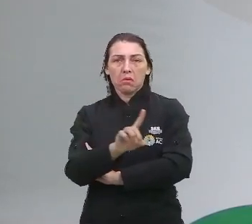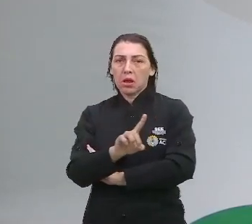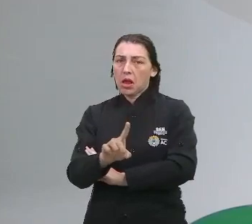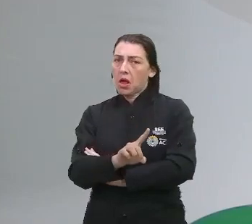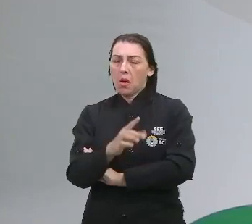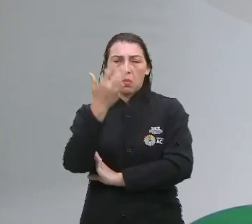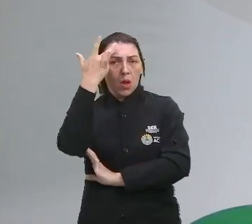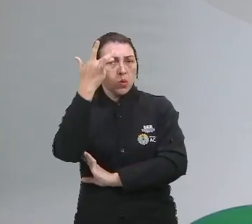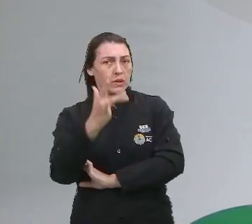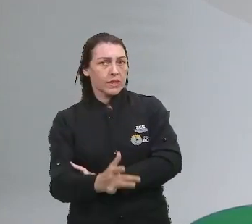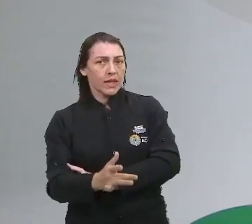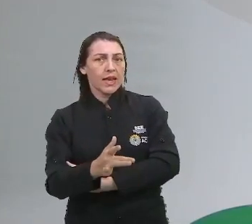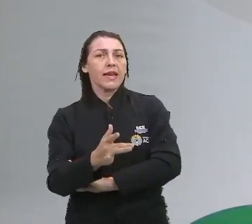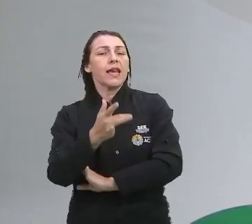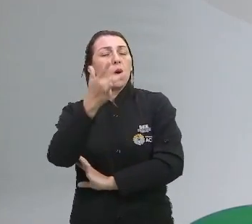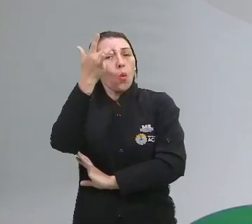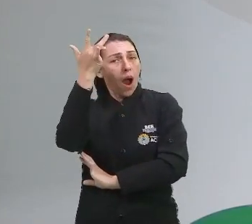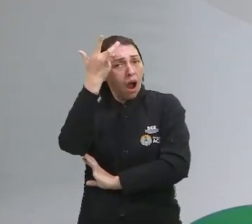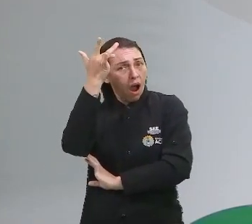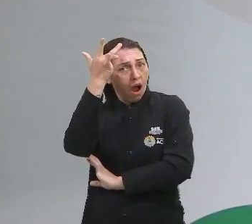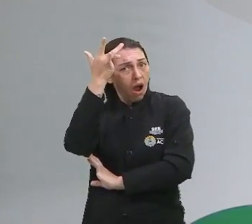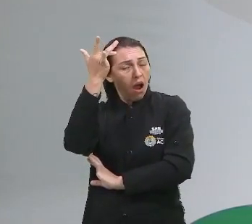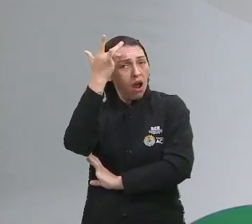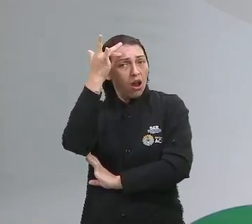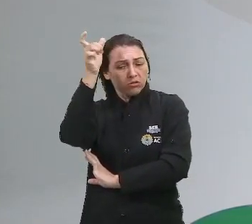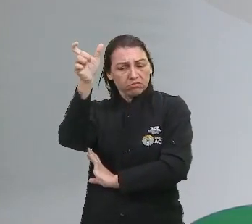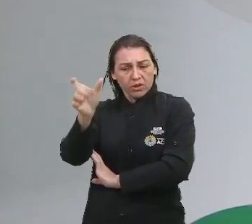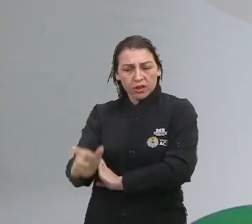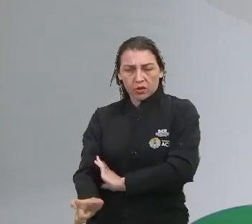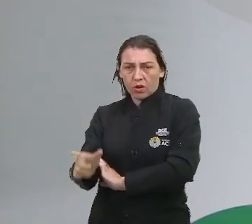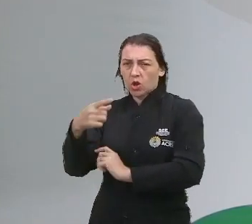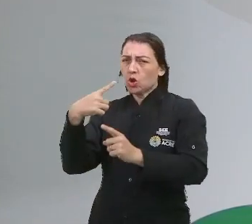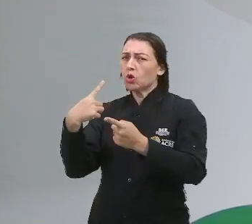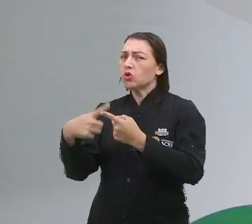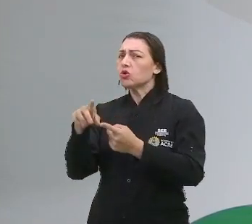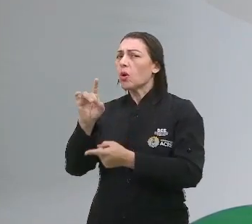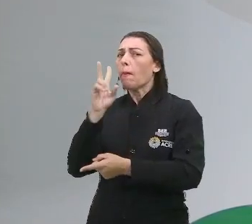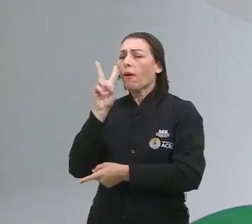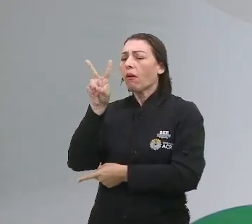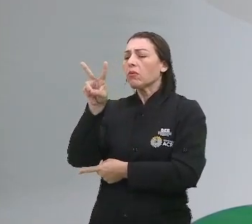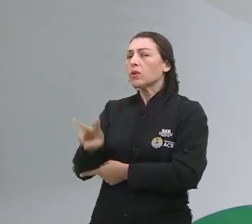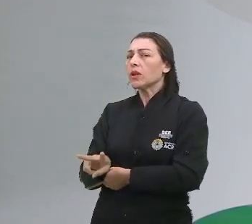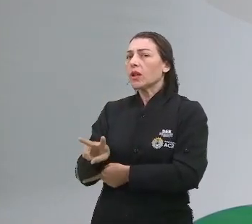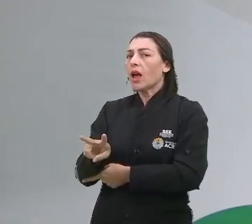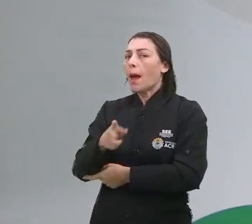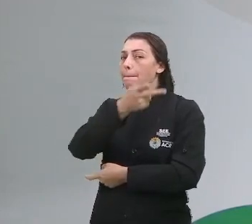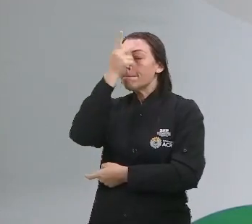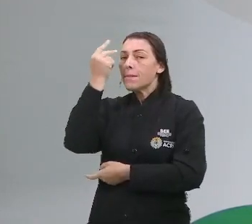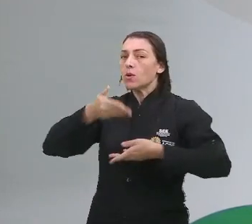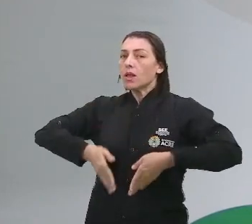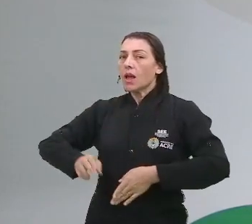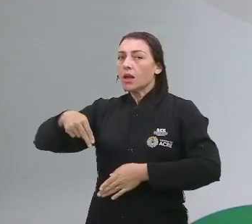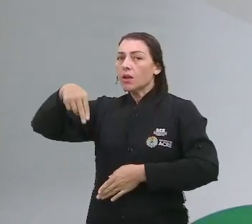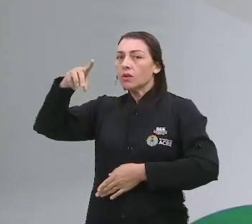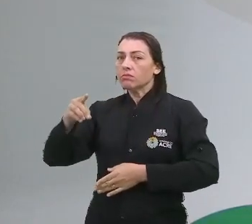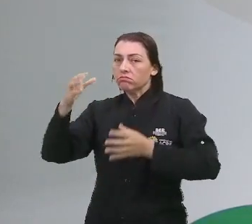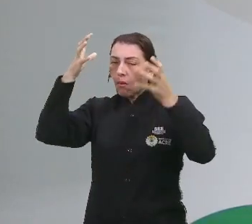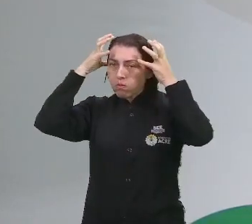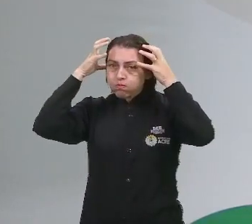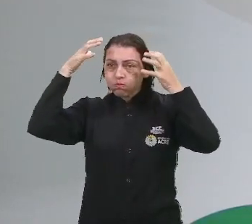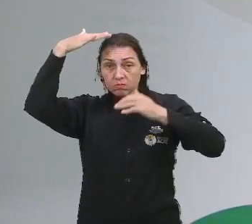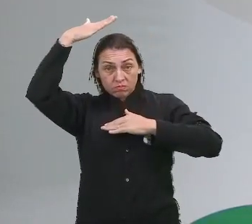não sei e eu defino determinada pessoa, todo nordestino, sei lá, cabeça